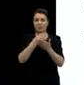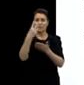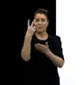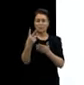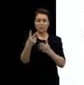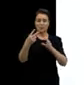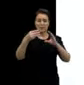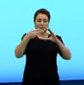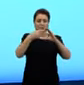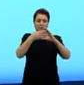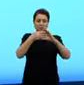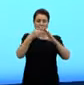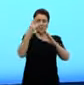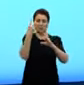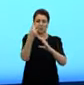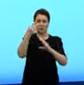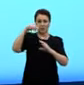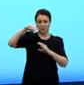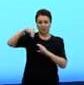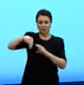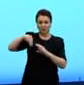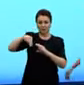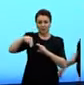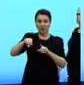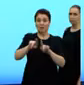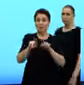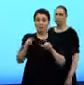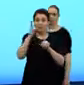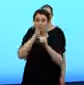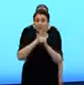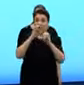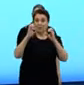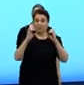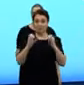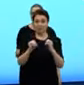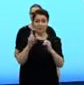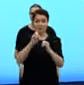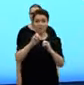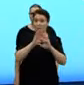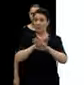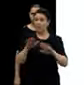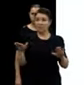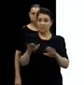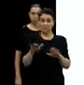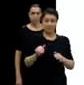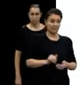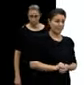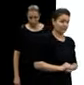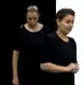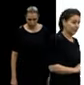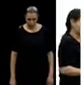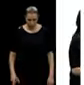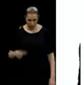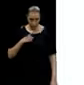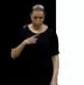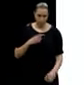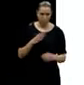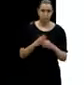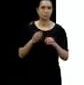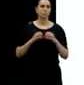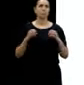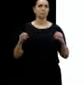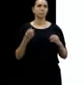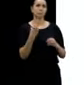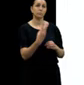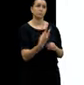2 células 2Ns. Mas a meiose ainda não acabou. Temos a meiose 2. Na